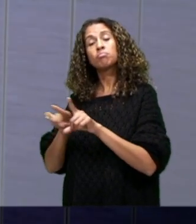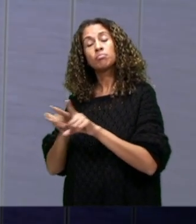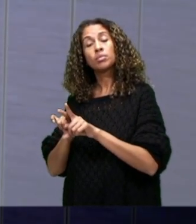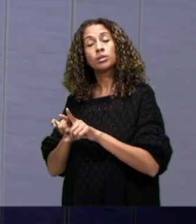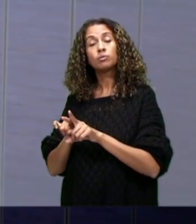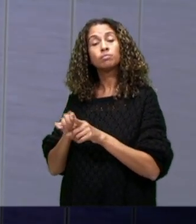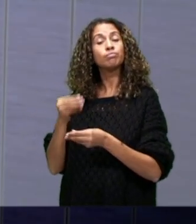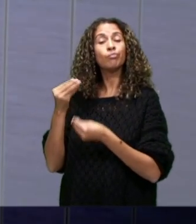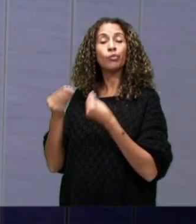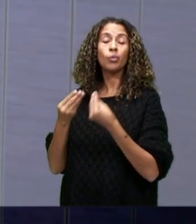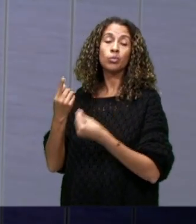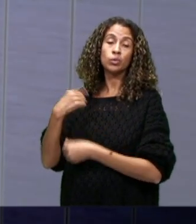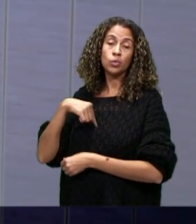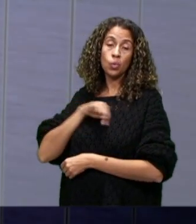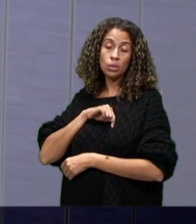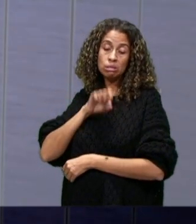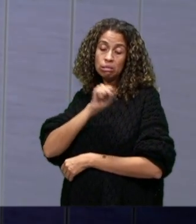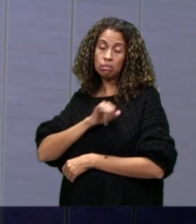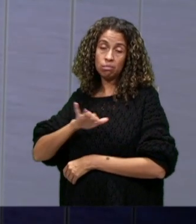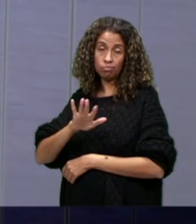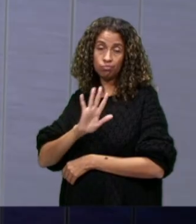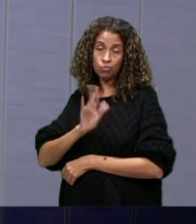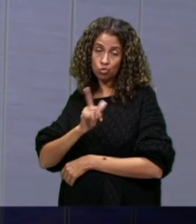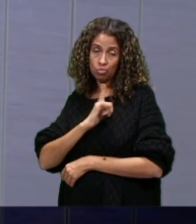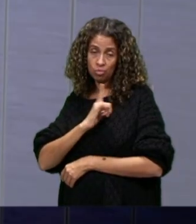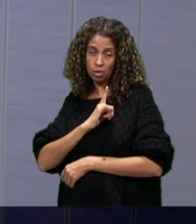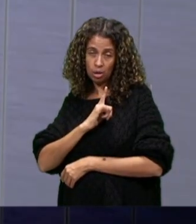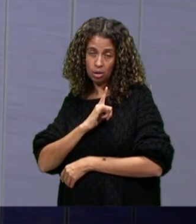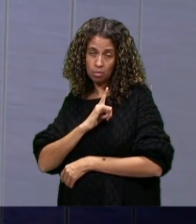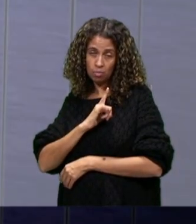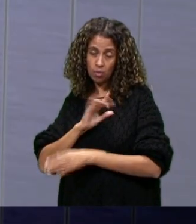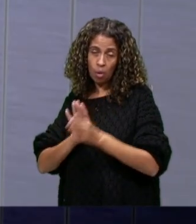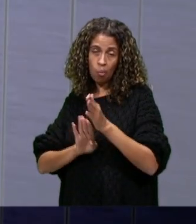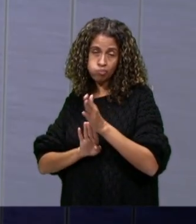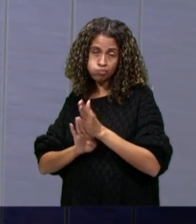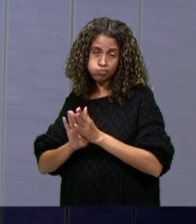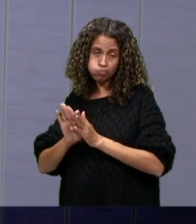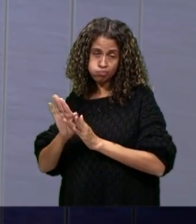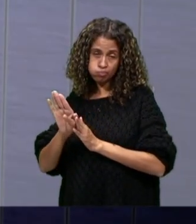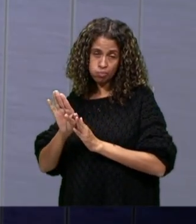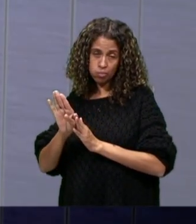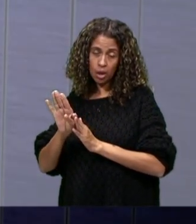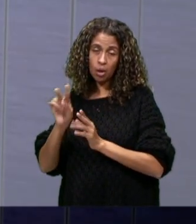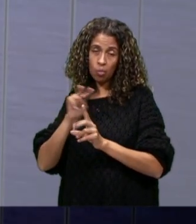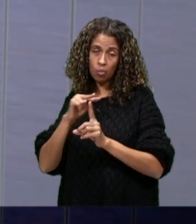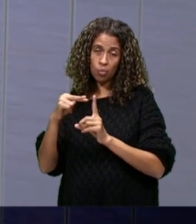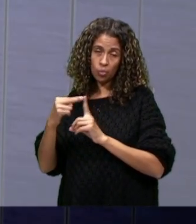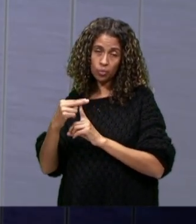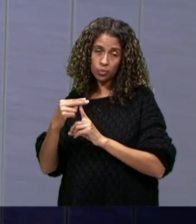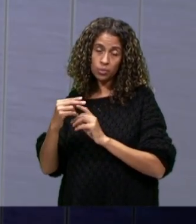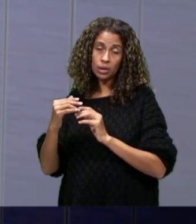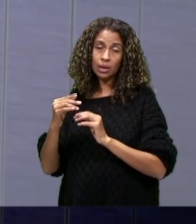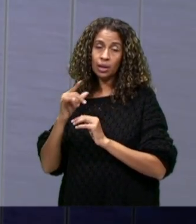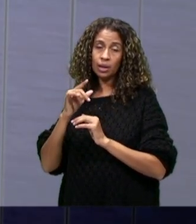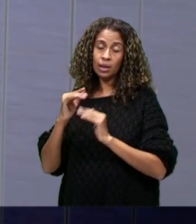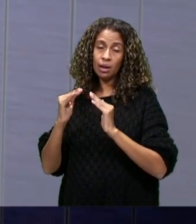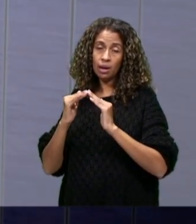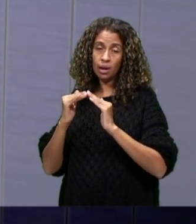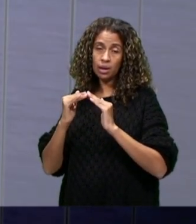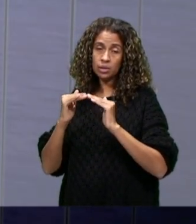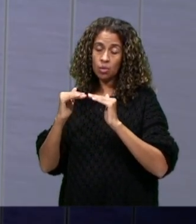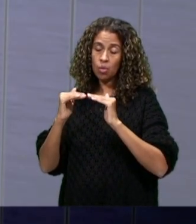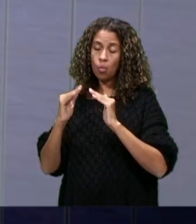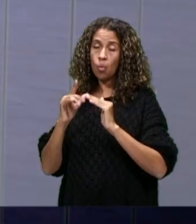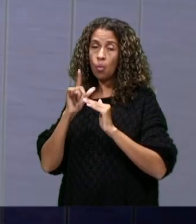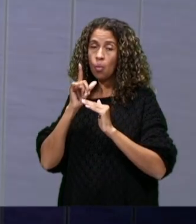estão as nossas áreas. A gente já tem projeção de quais áreas vão estar abaixo do nível do mar com essa elevação do mar.